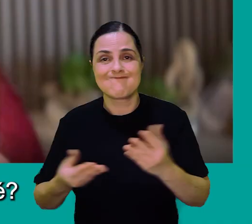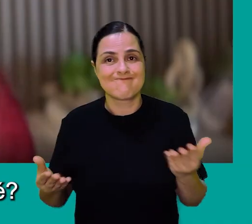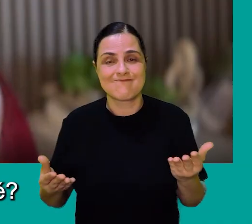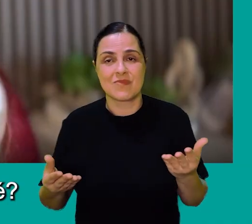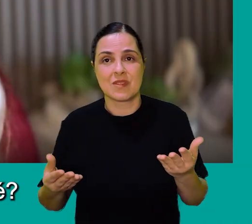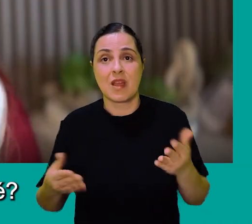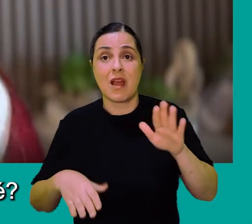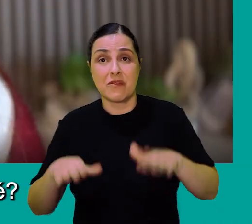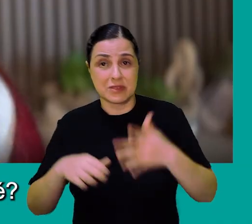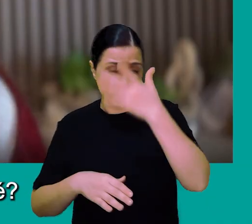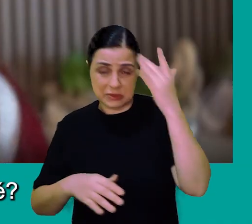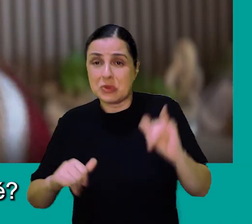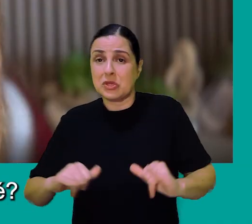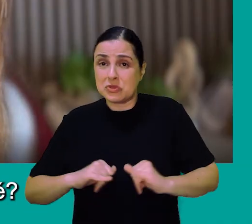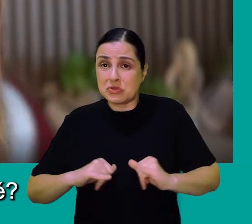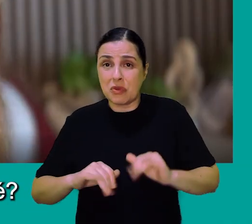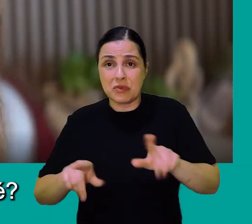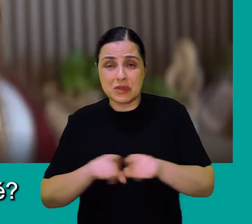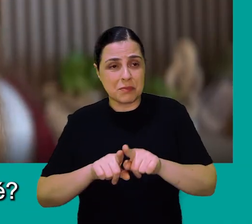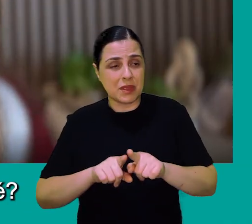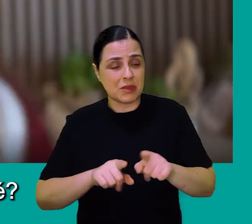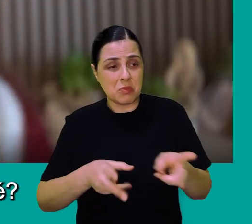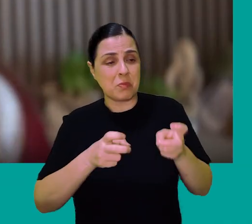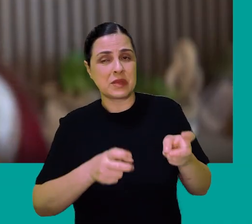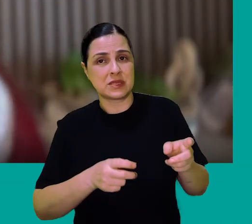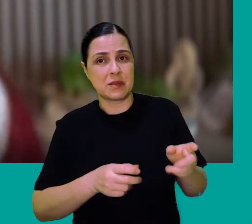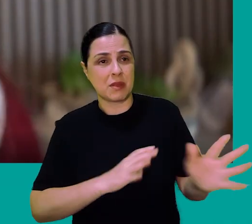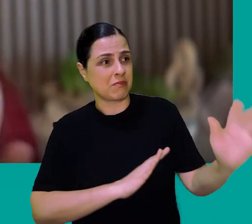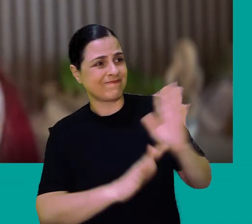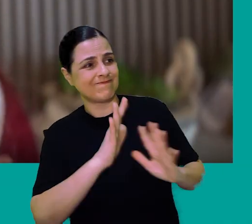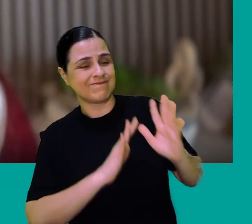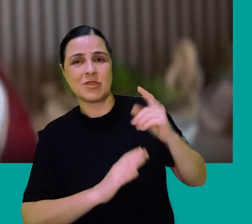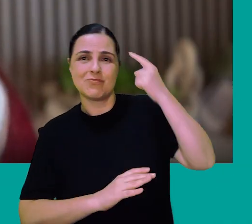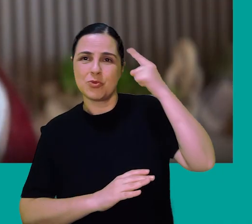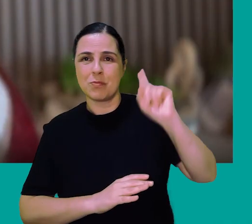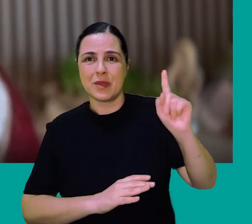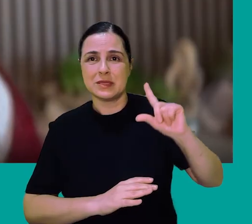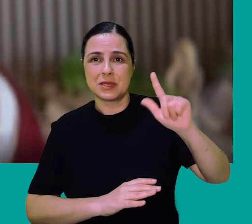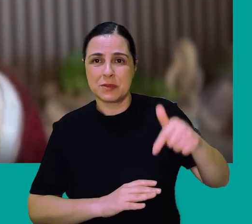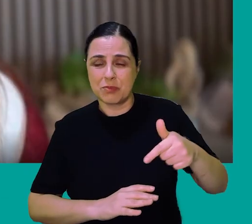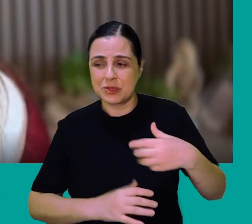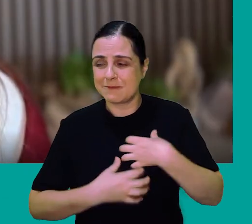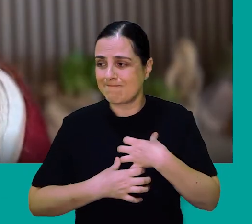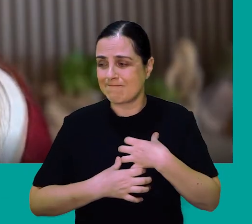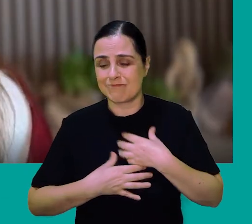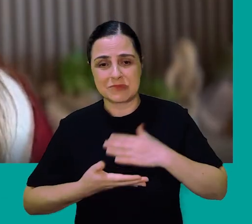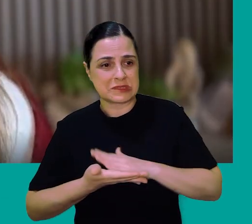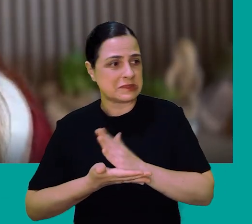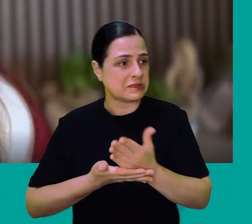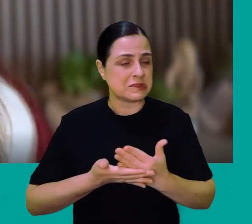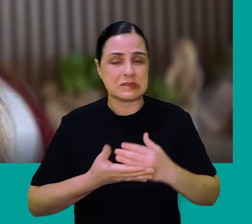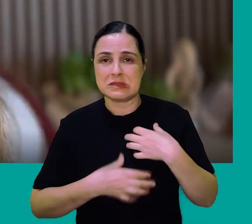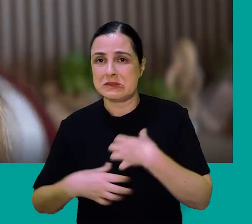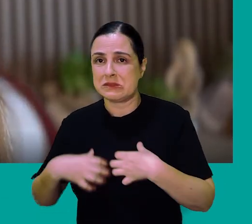às vezes quem sofre também não percebe que isso acontece, né? Então é importante a gente ficar muito atento, e no fundo